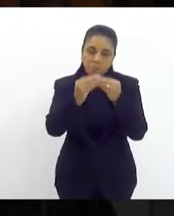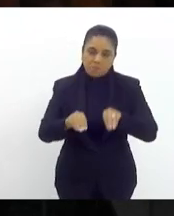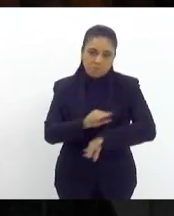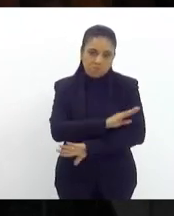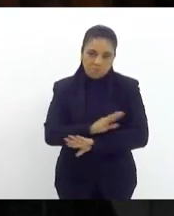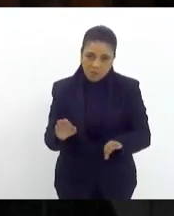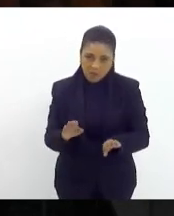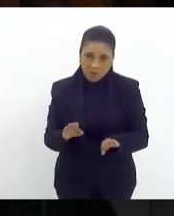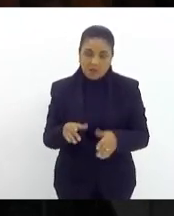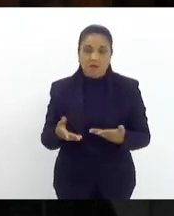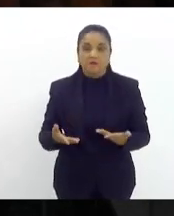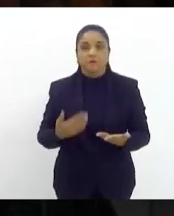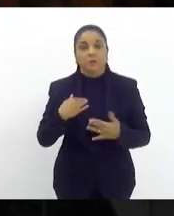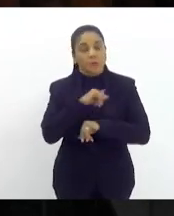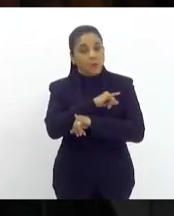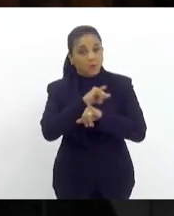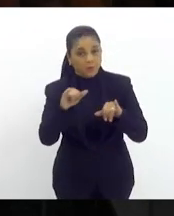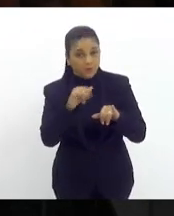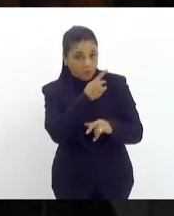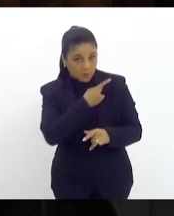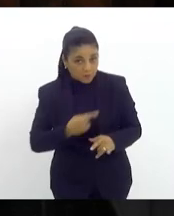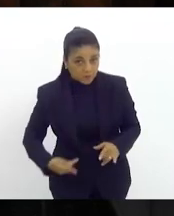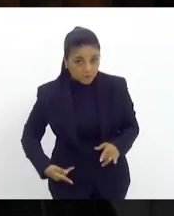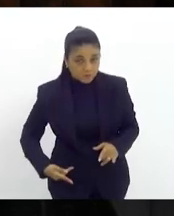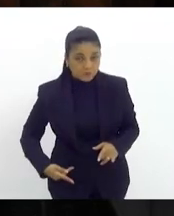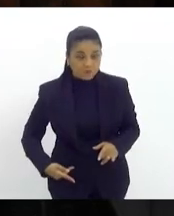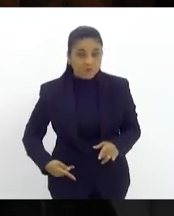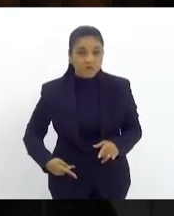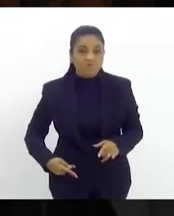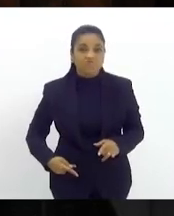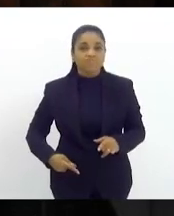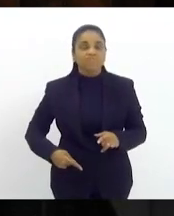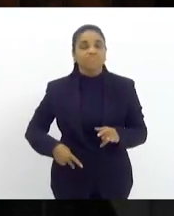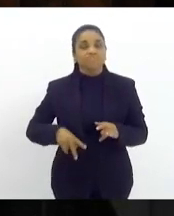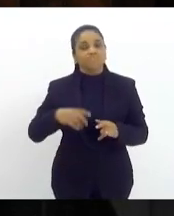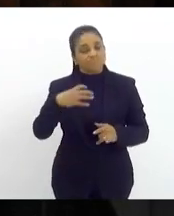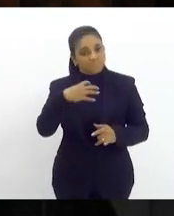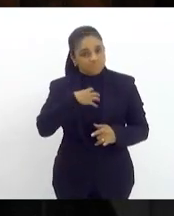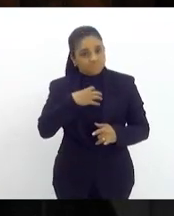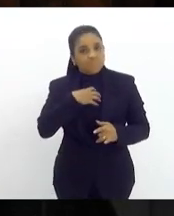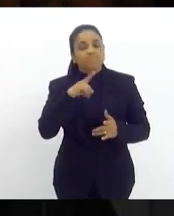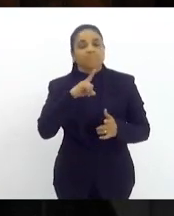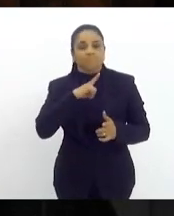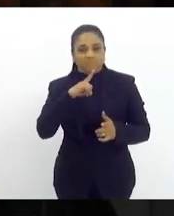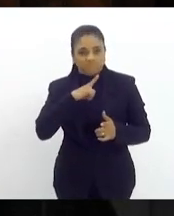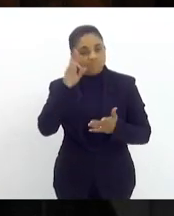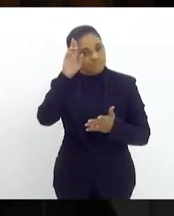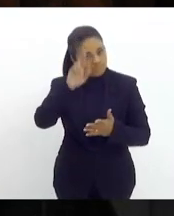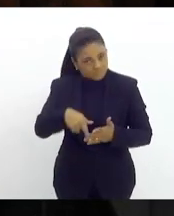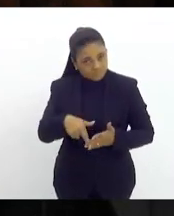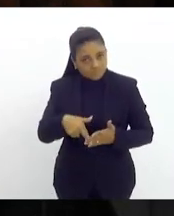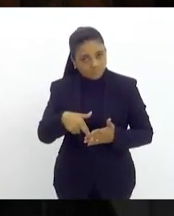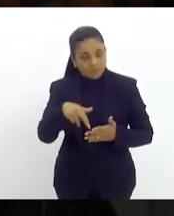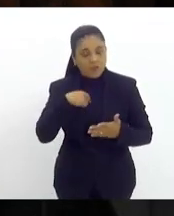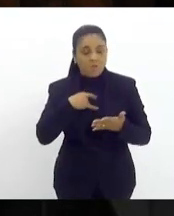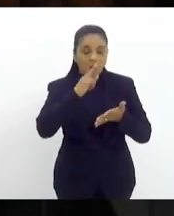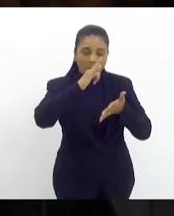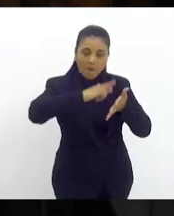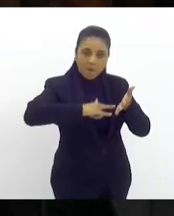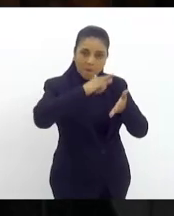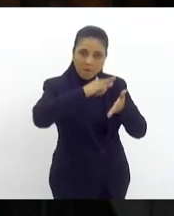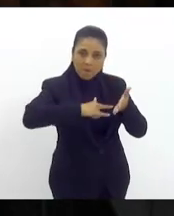e o que eu tô dizendo senhor presidente Faz o maior sentido está aqui em minhas mãos